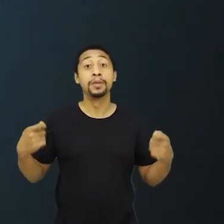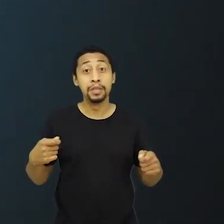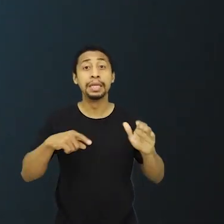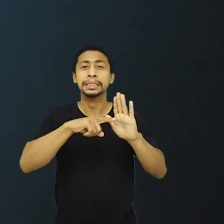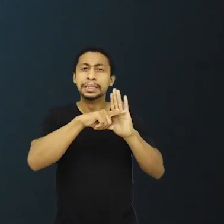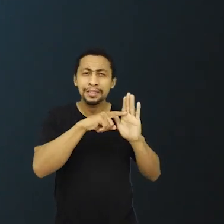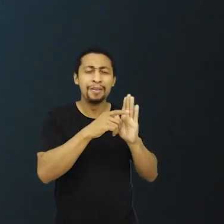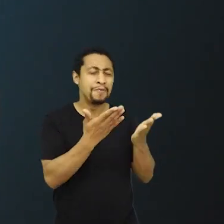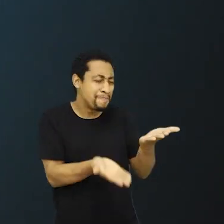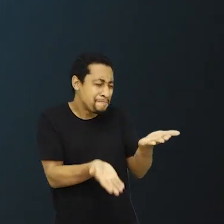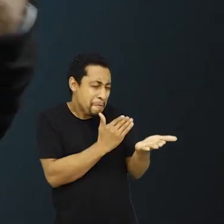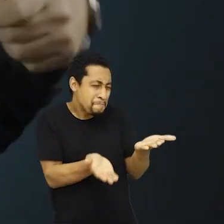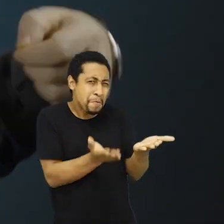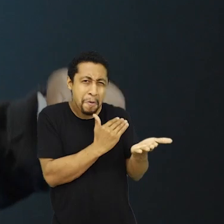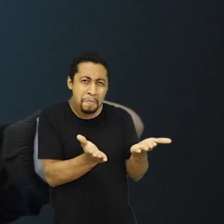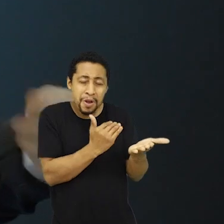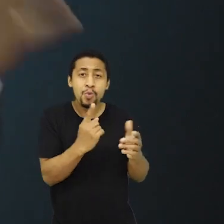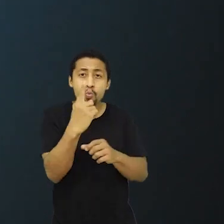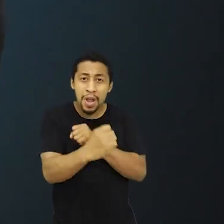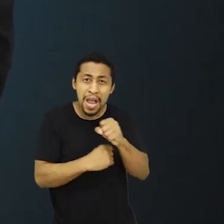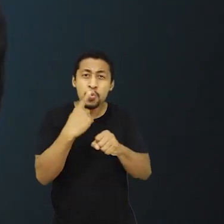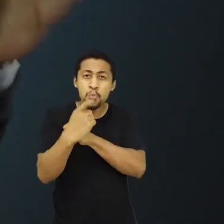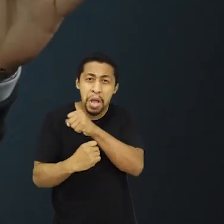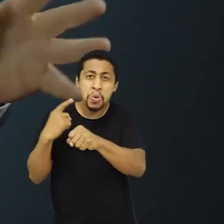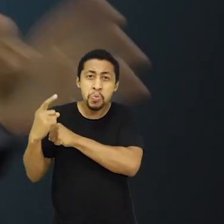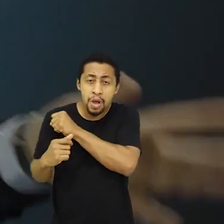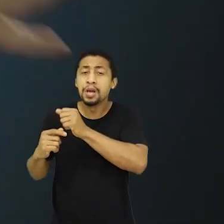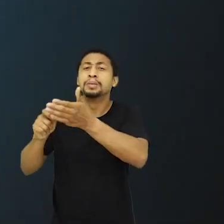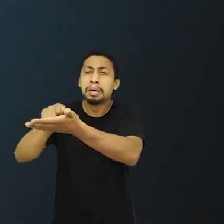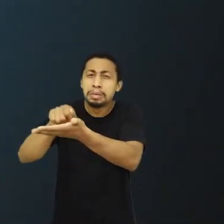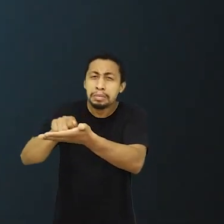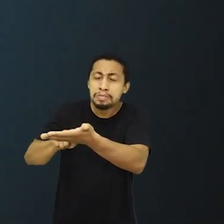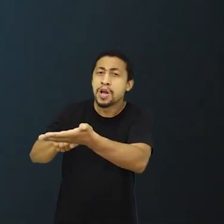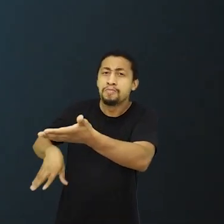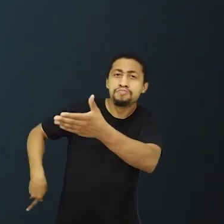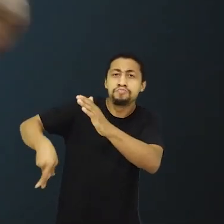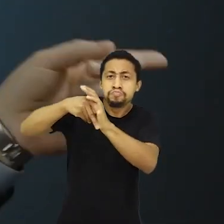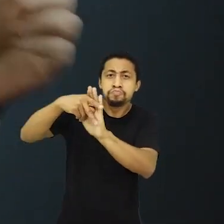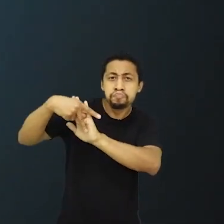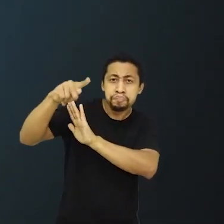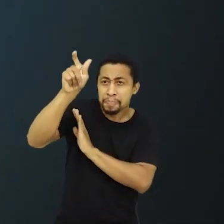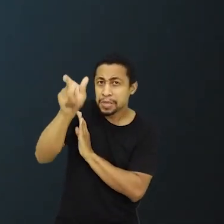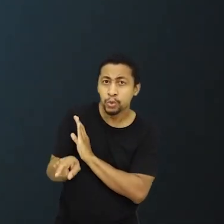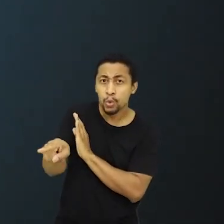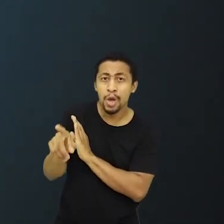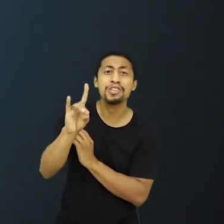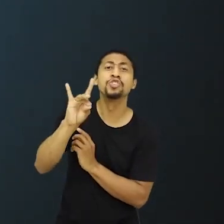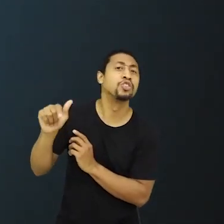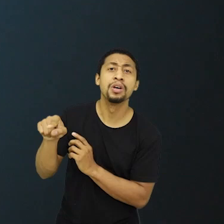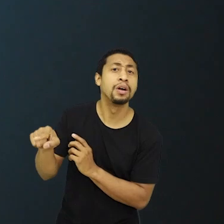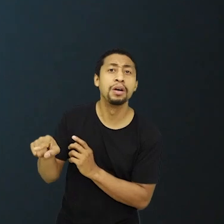jornais, anuários, em que eles anotavam tudo que era da pessoa, e aí você precisava ir lá e abrir o dia que disse que ele escreveu,